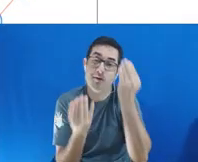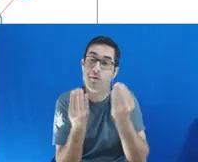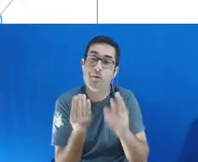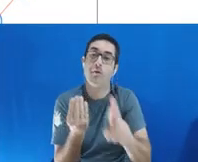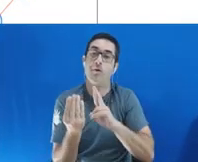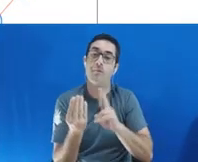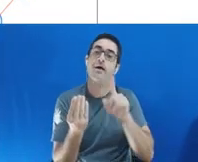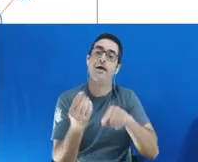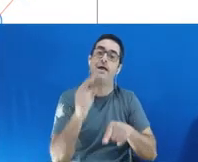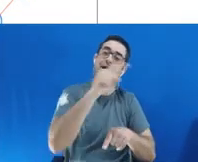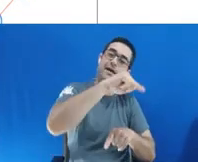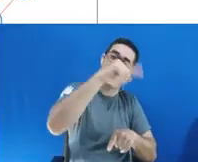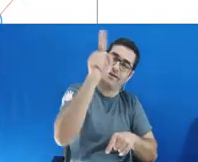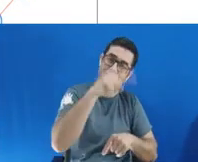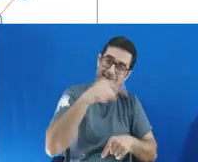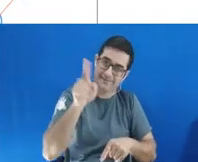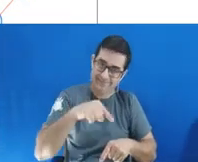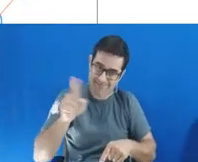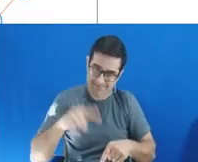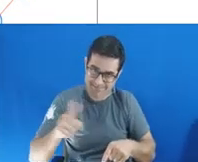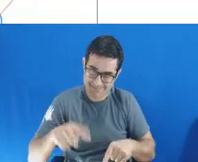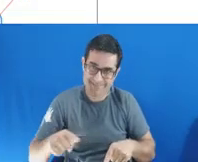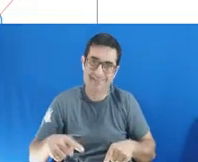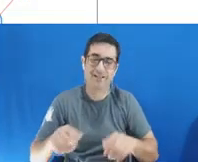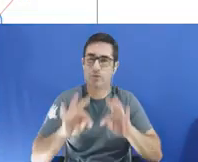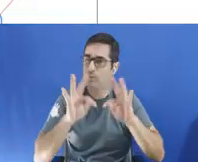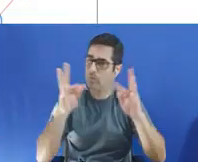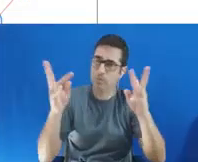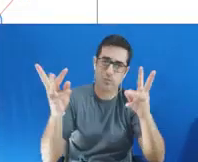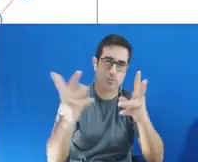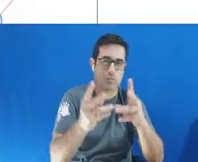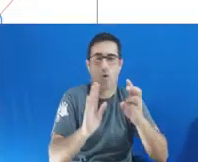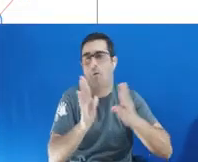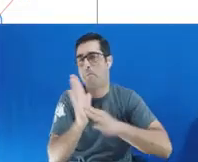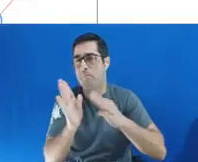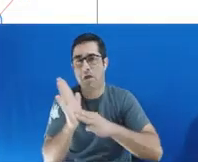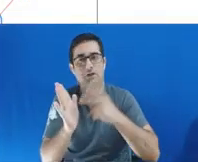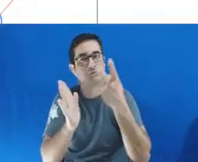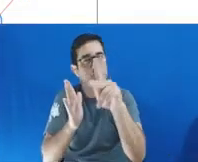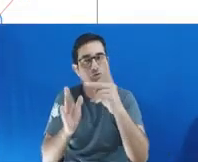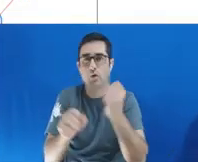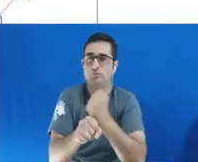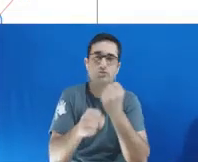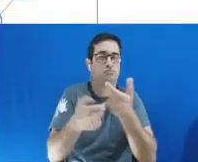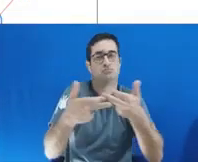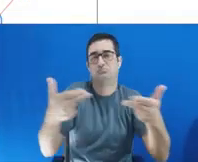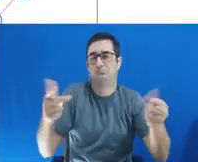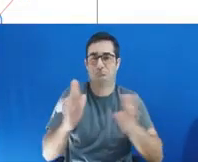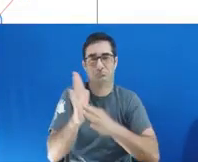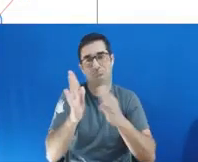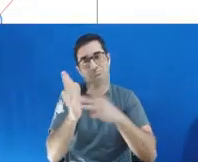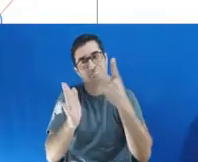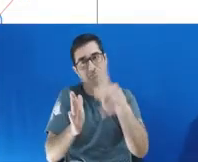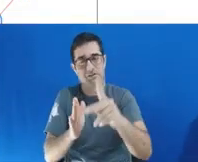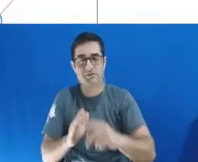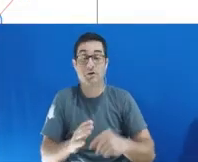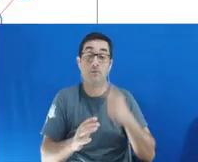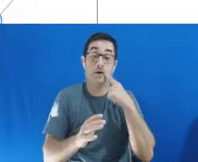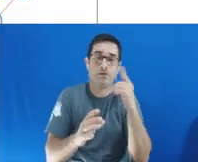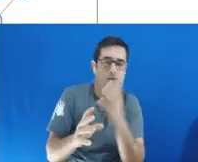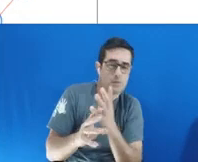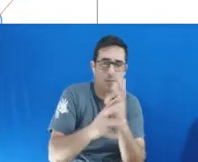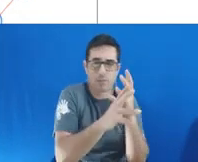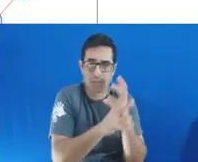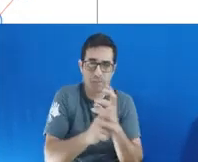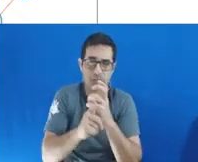pelo método mnemônico, pelo método da construção, enfim, com o método que vocês acharem melhor. Mas lembrando que conforme eu vou